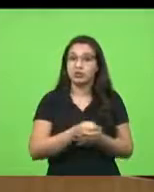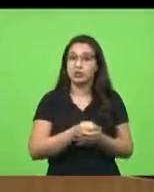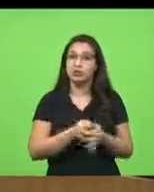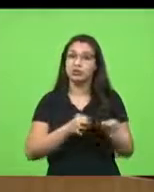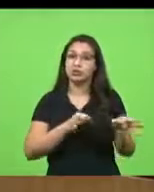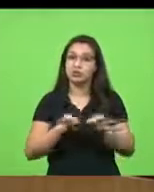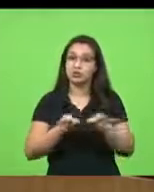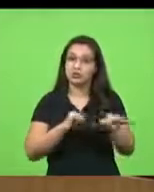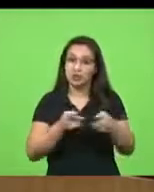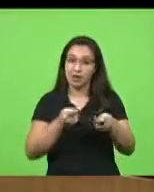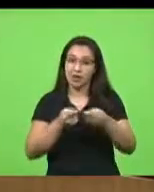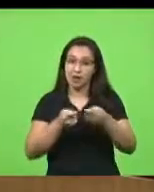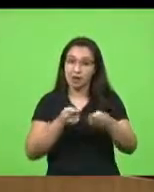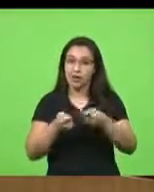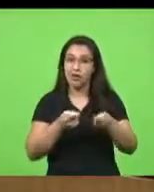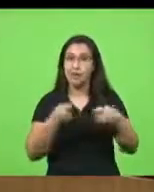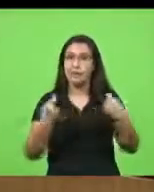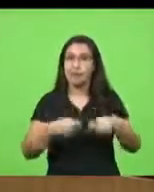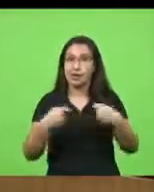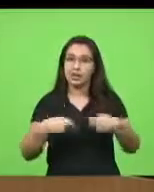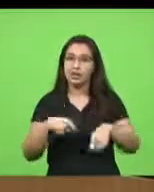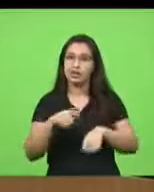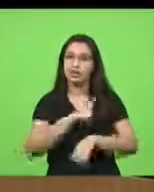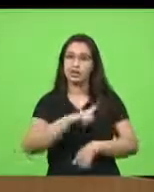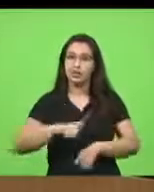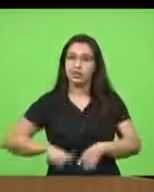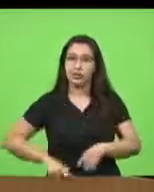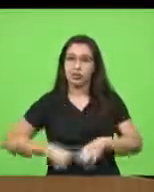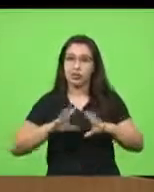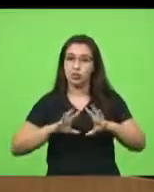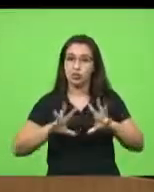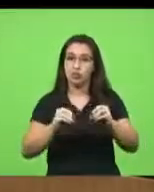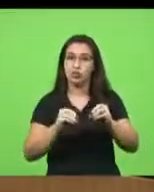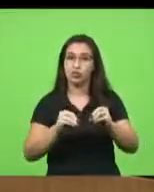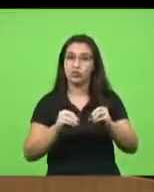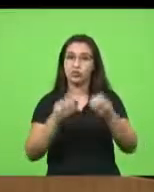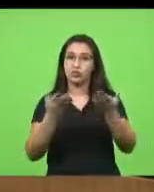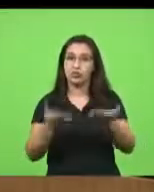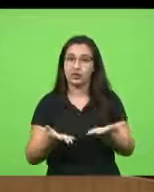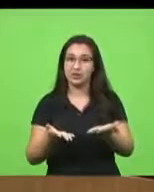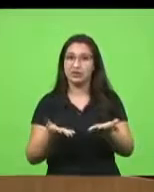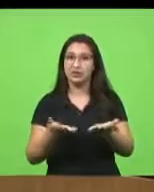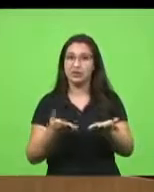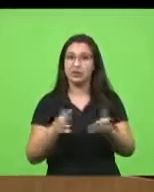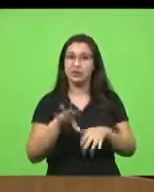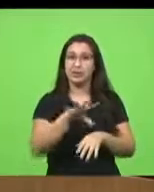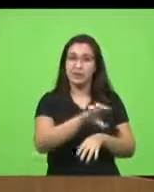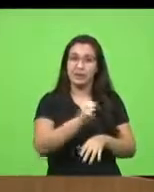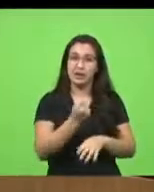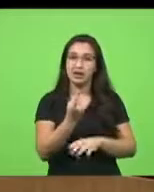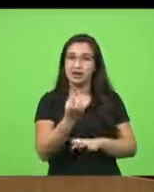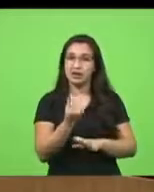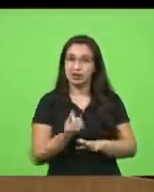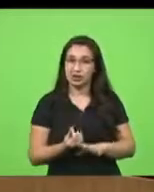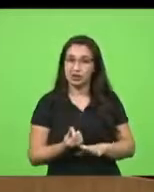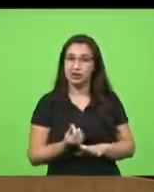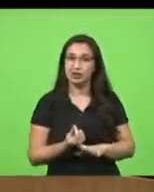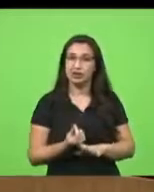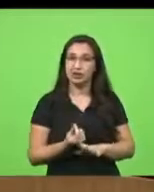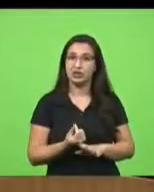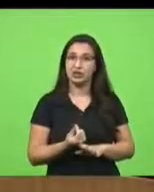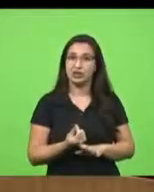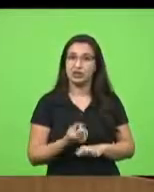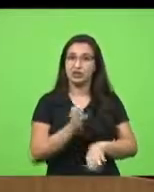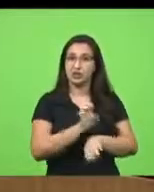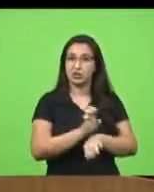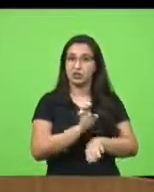É preciso que os governos botem a mão nos seus caixas para botar dinheiro, deputado Maurício, na